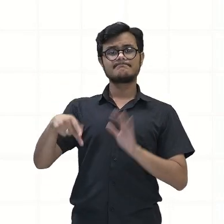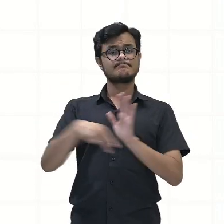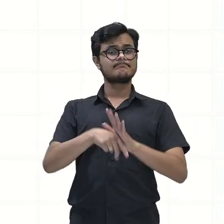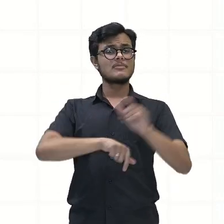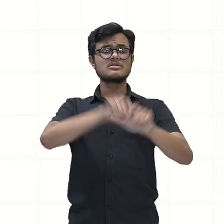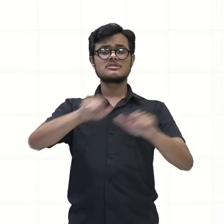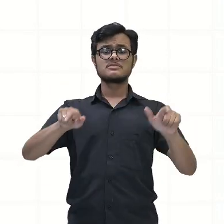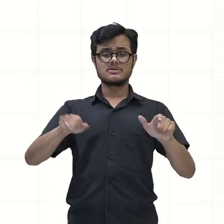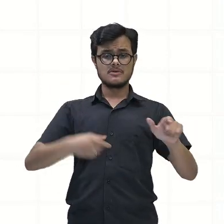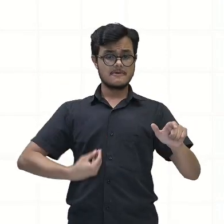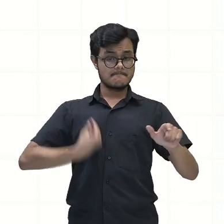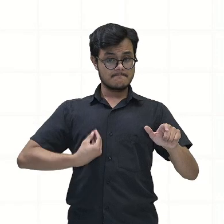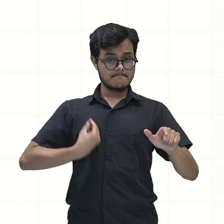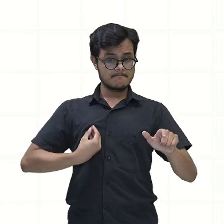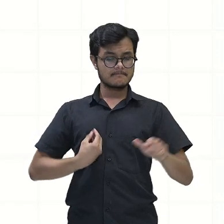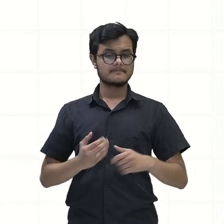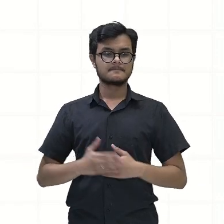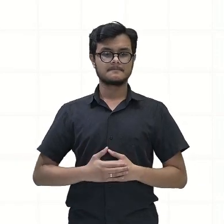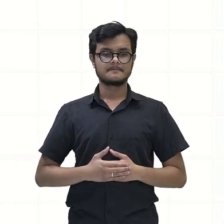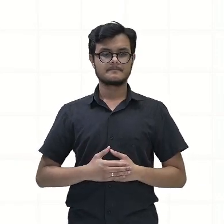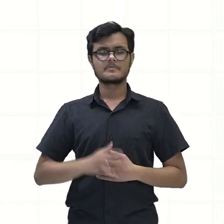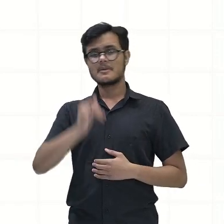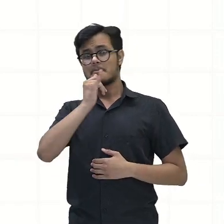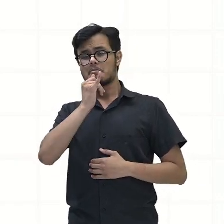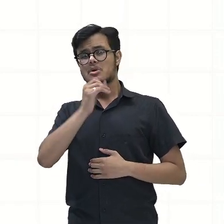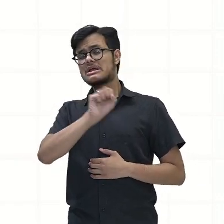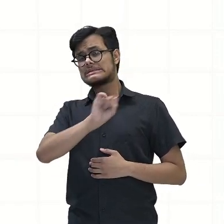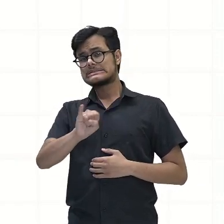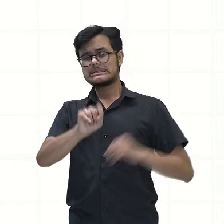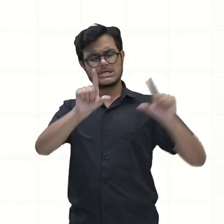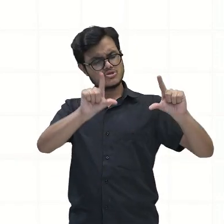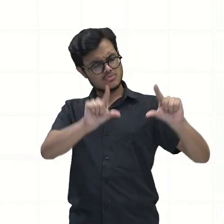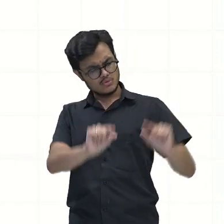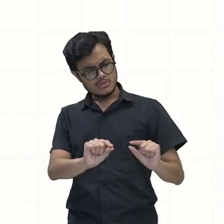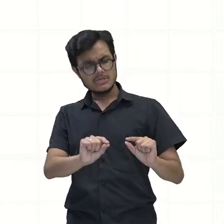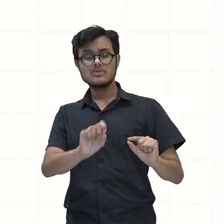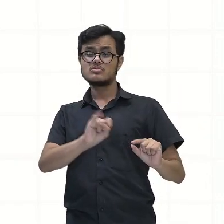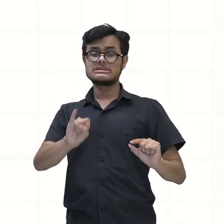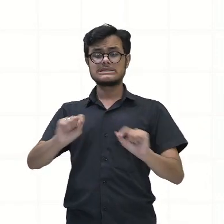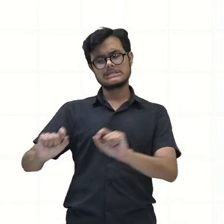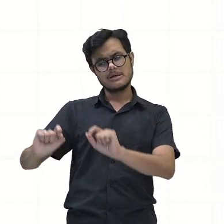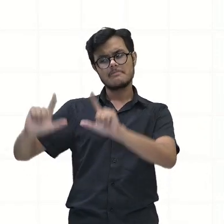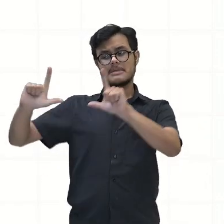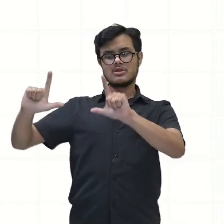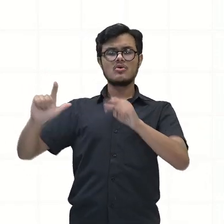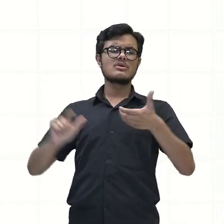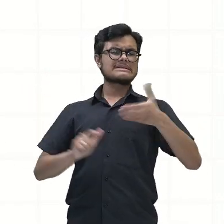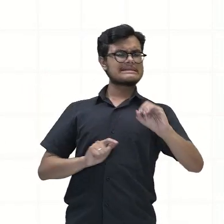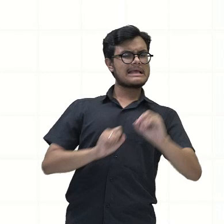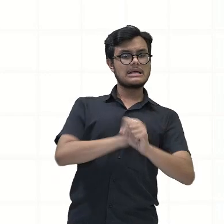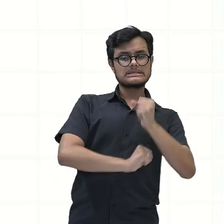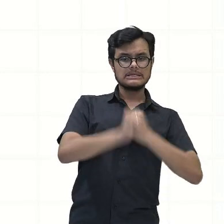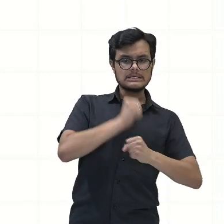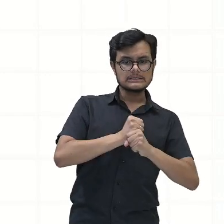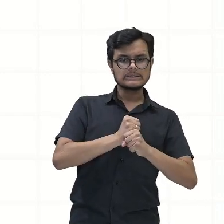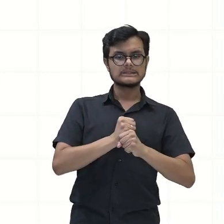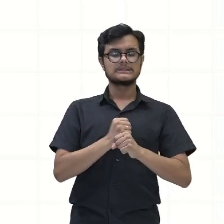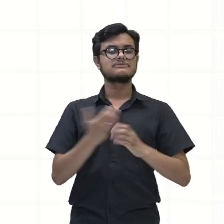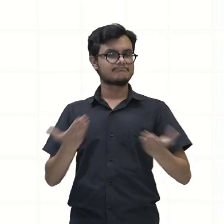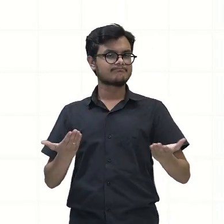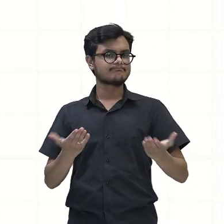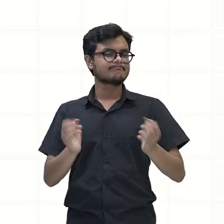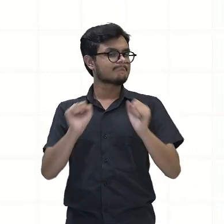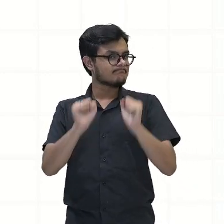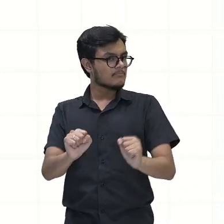população? Essa taxa ela diminuiu nos últimos 10 anos, nos últimos 5 anos, aumentou? O que aconteceu? Então, eu